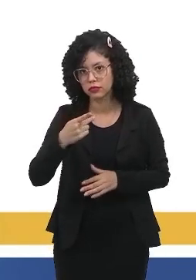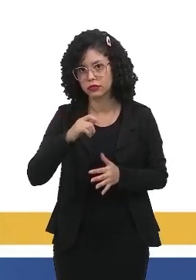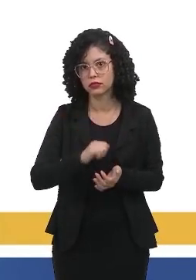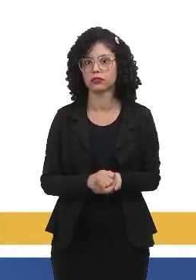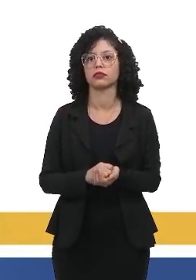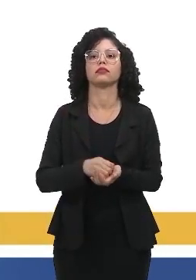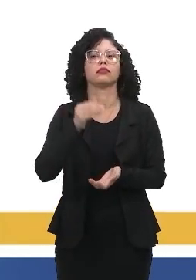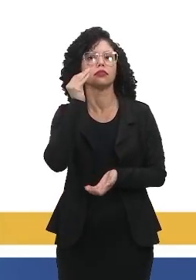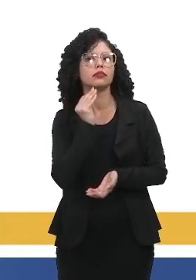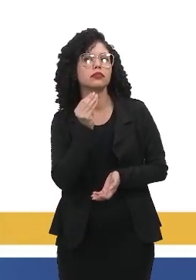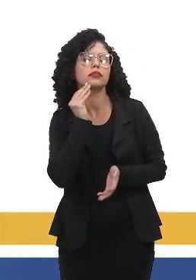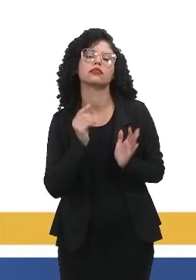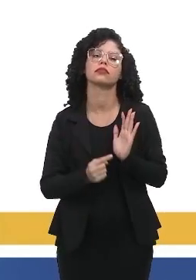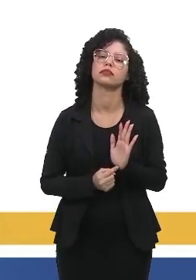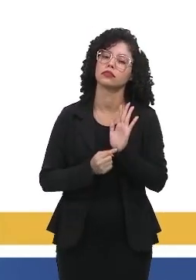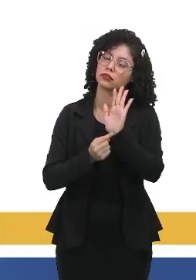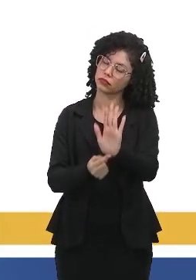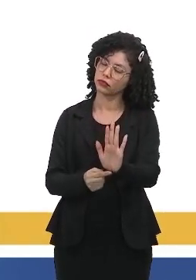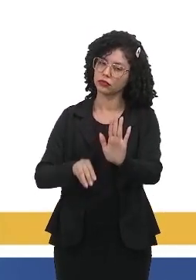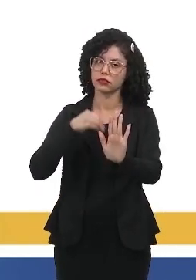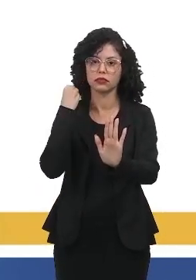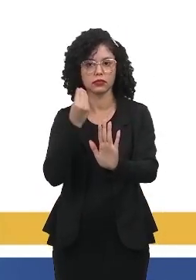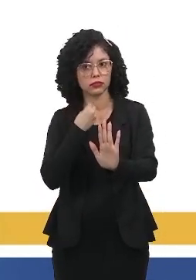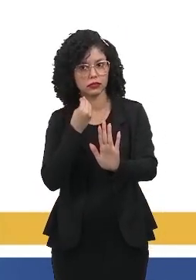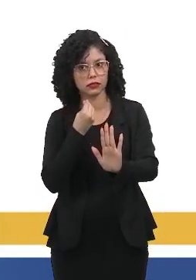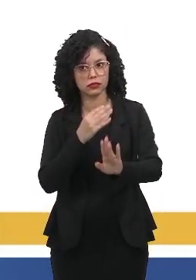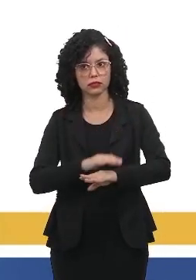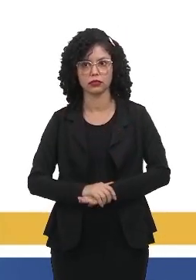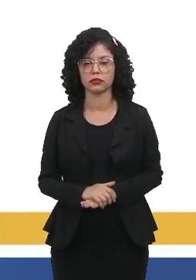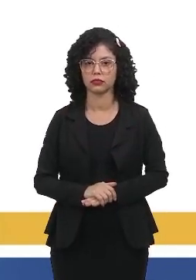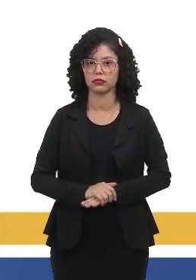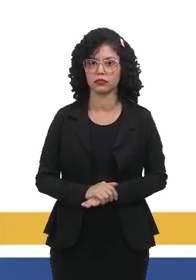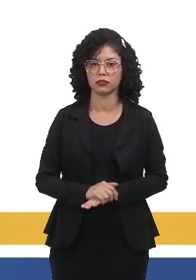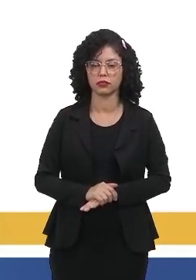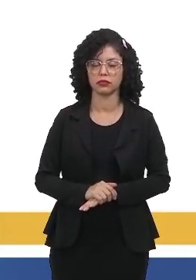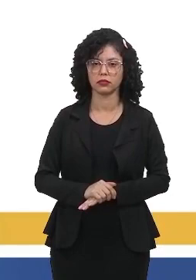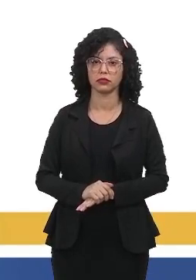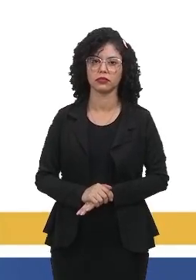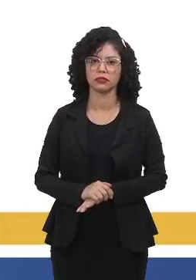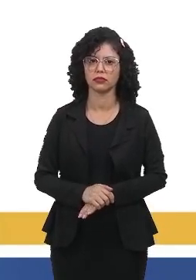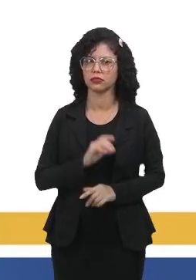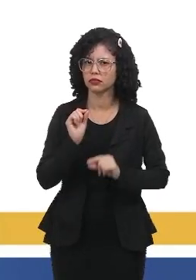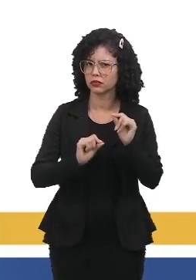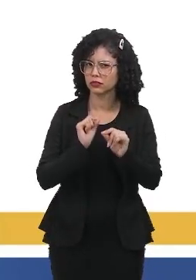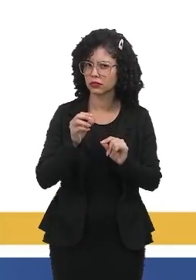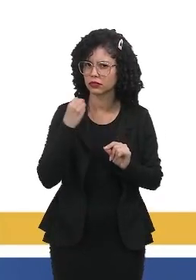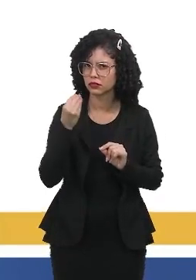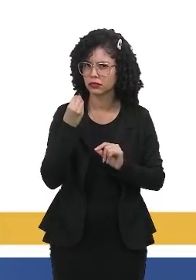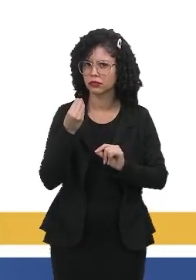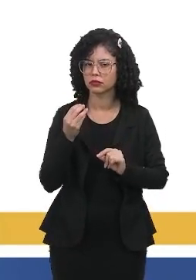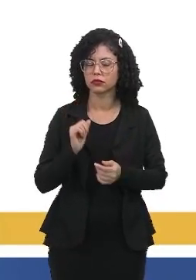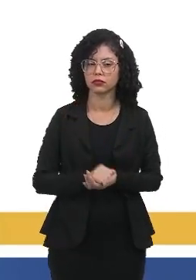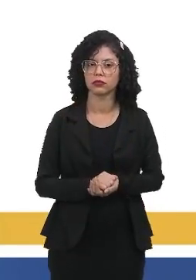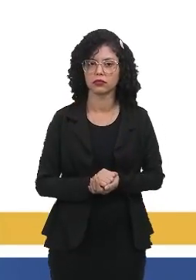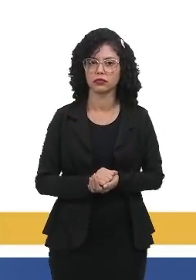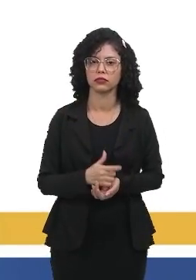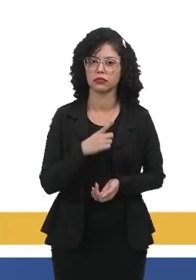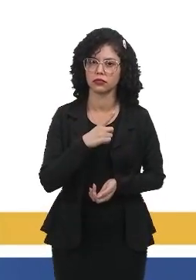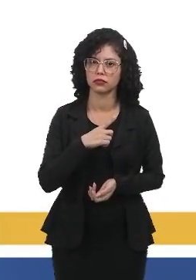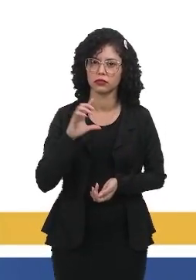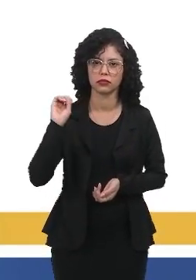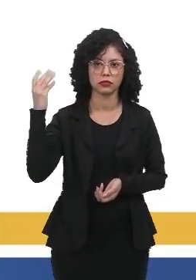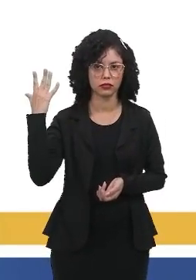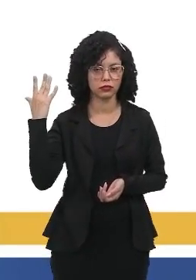falar essa tentativa revela a experiência que o que que essa experiência fez aí o que que ela